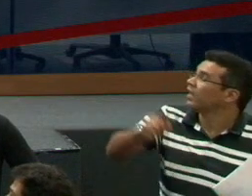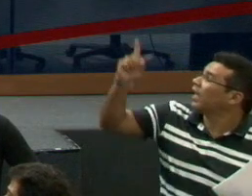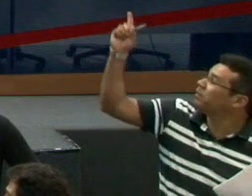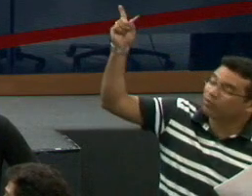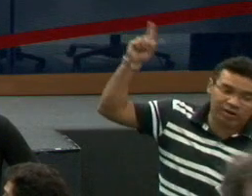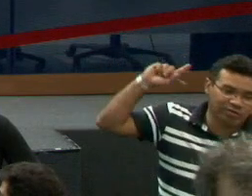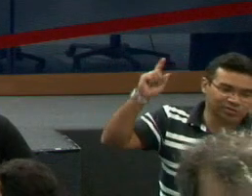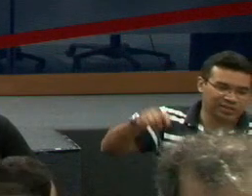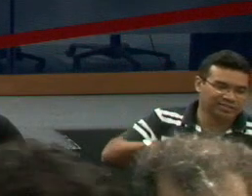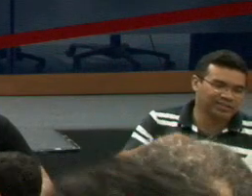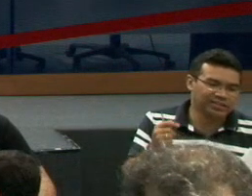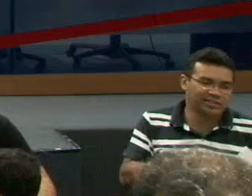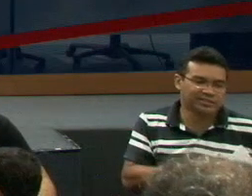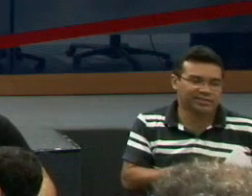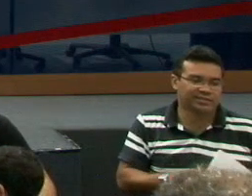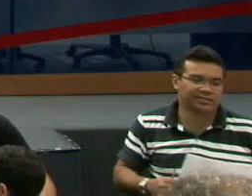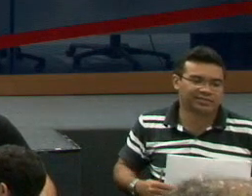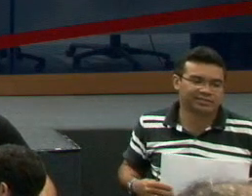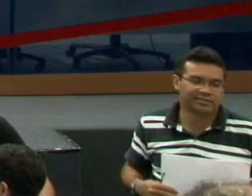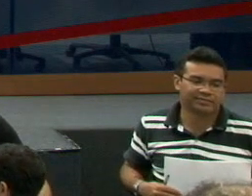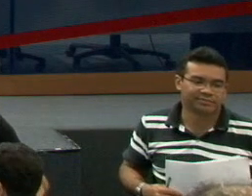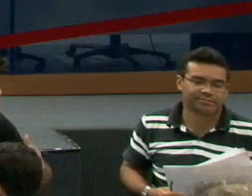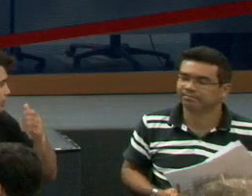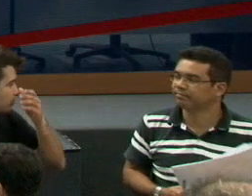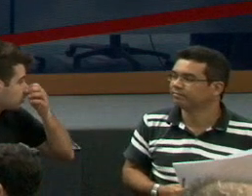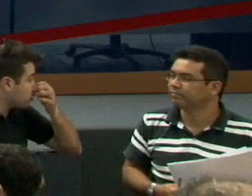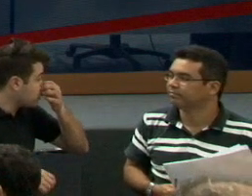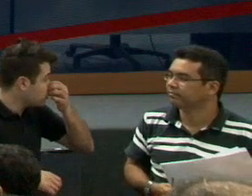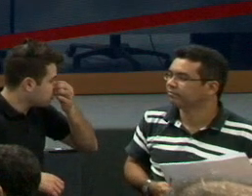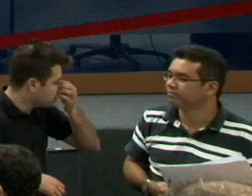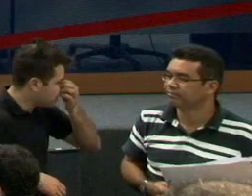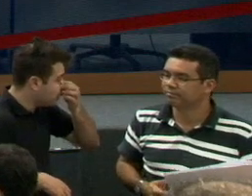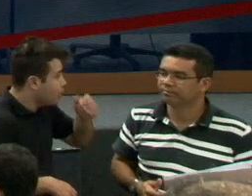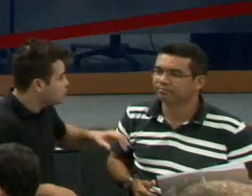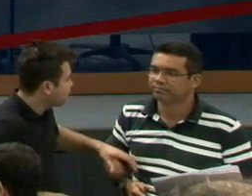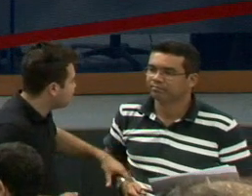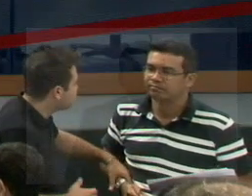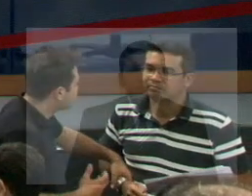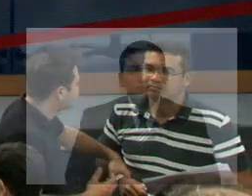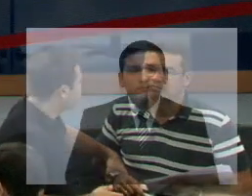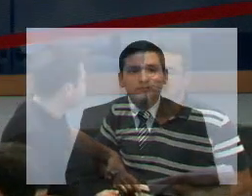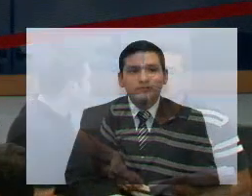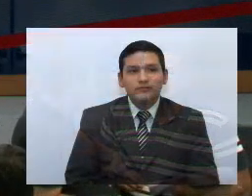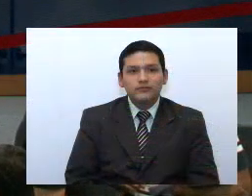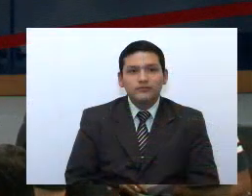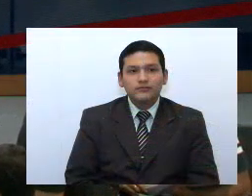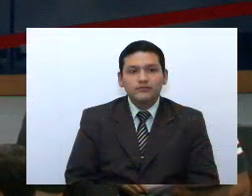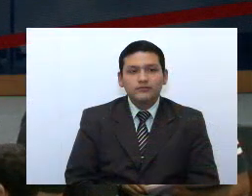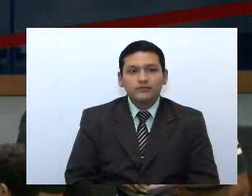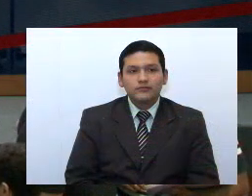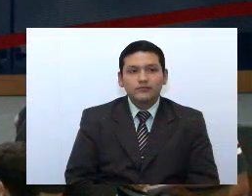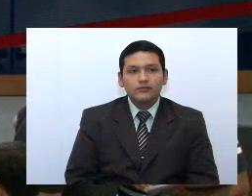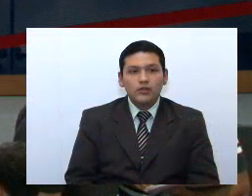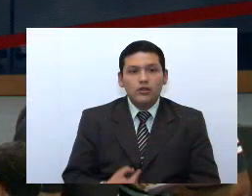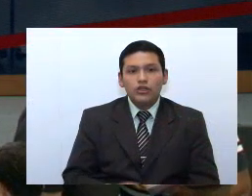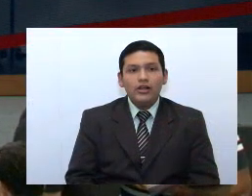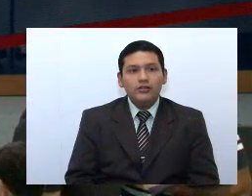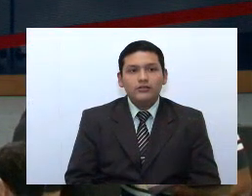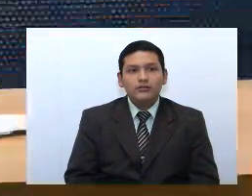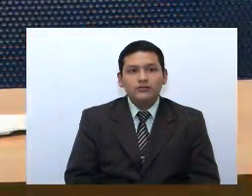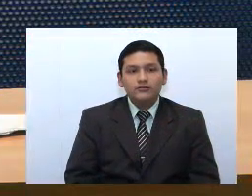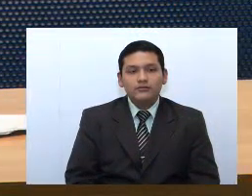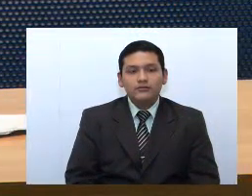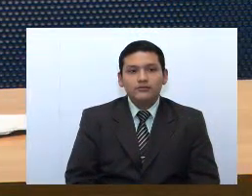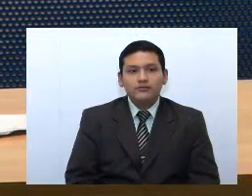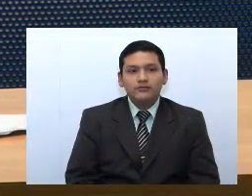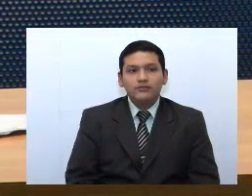Oficial do Município. Cada secretário convocado terá um prazo máximo de 30 minutos para a sua explanação. Em seguida, será aberta a